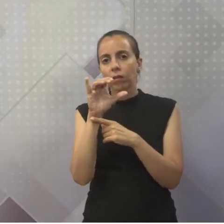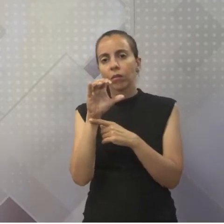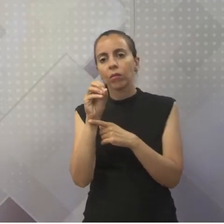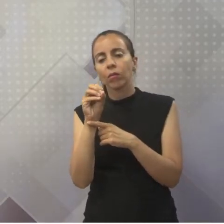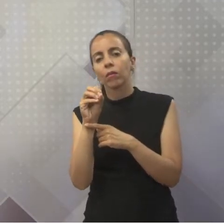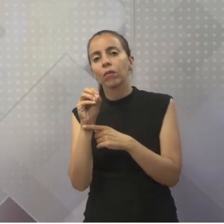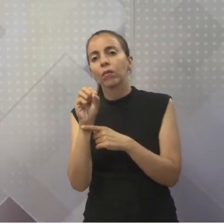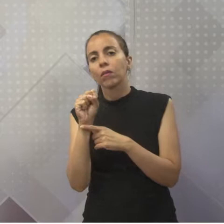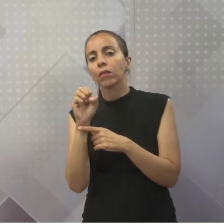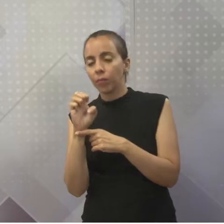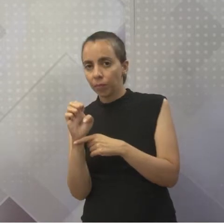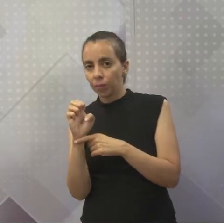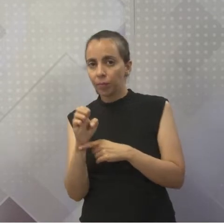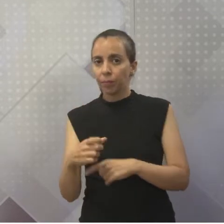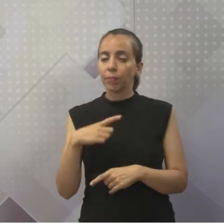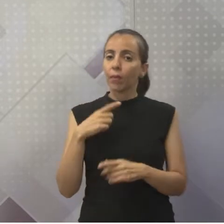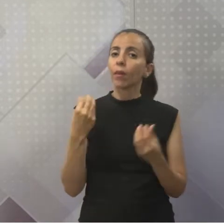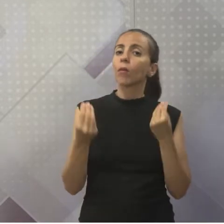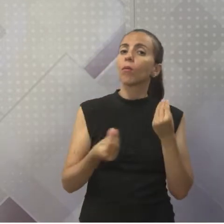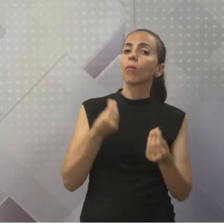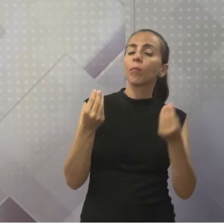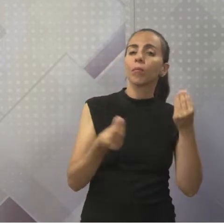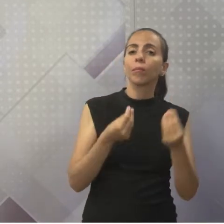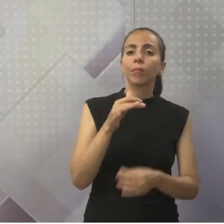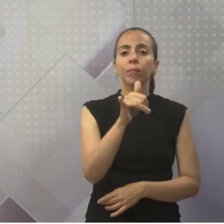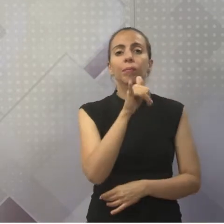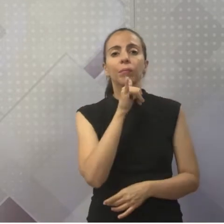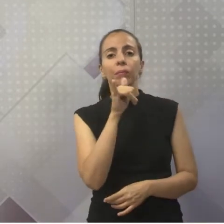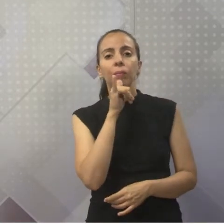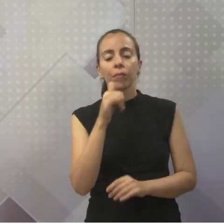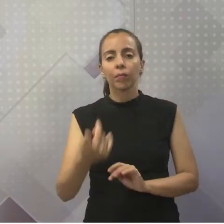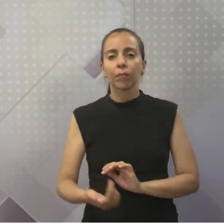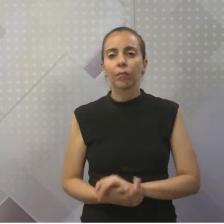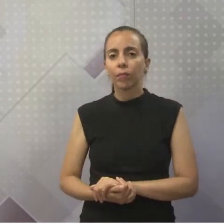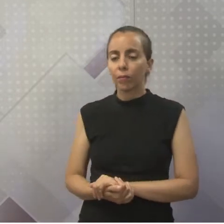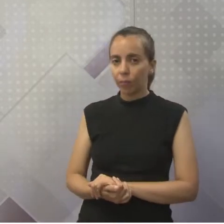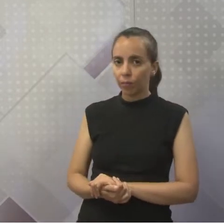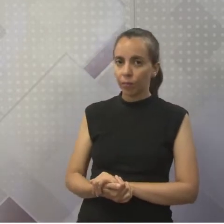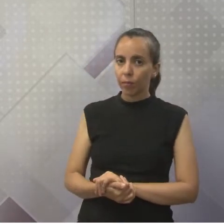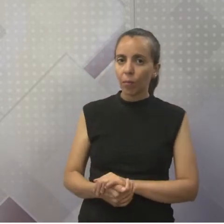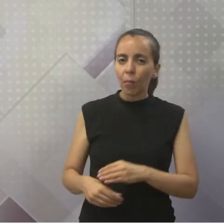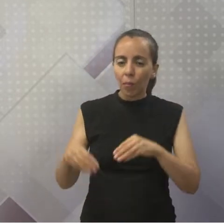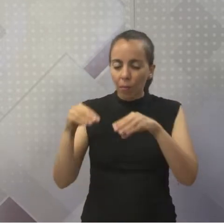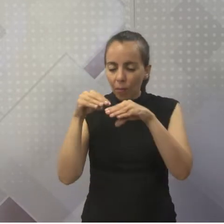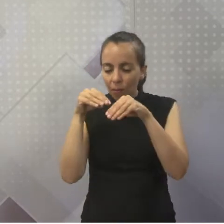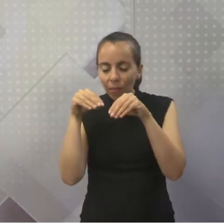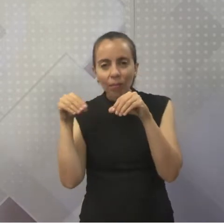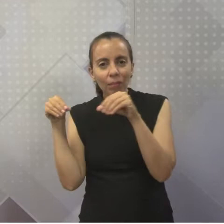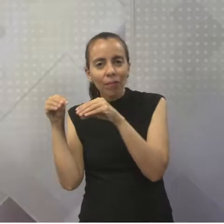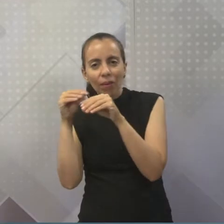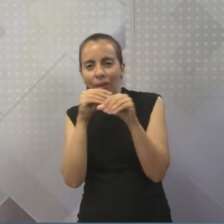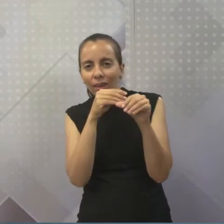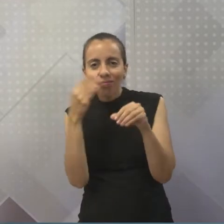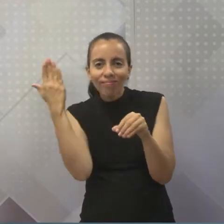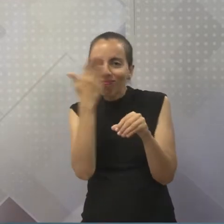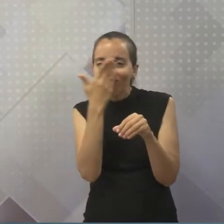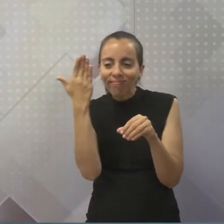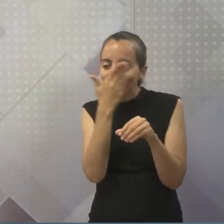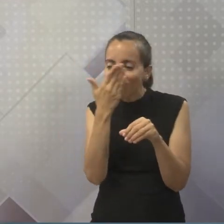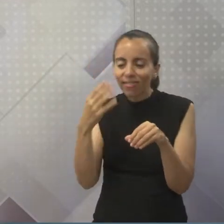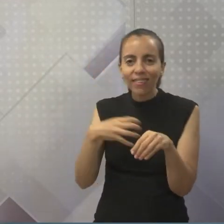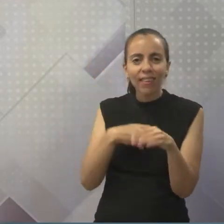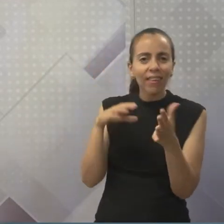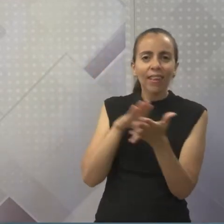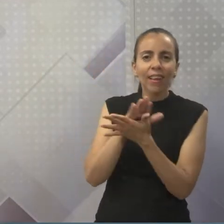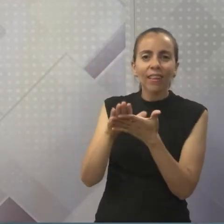gente, ela pode vir, por exemplo, de um pó que a gente não percebe. Pessoas que trabalham,